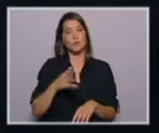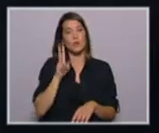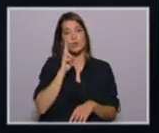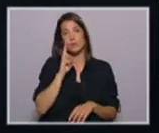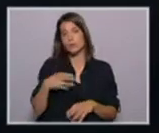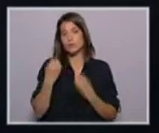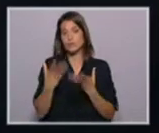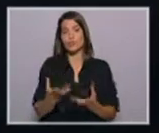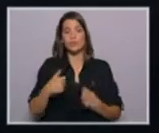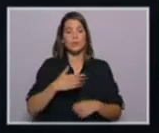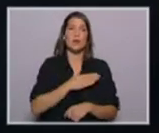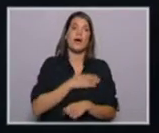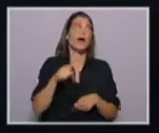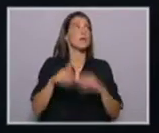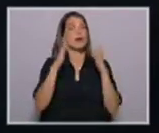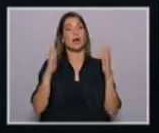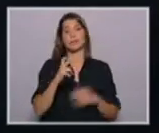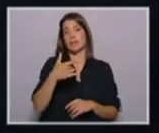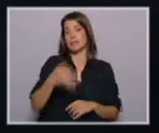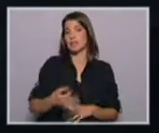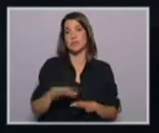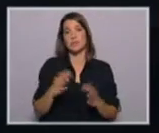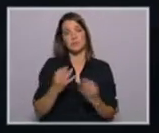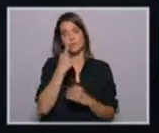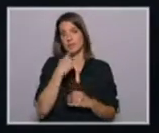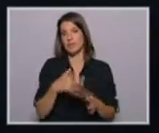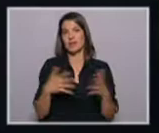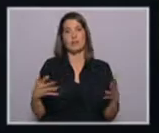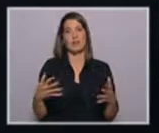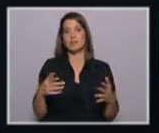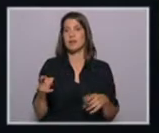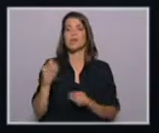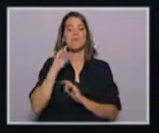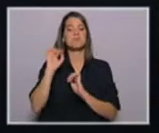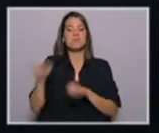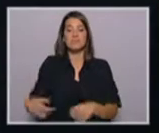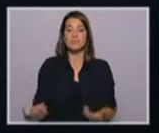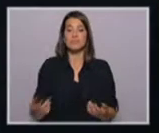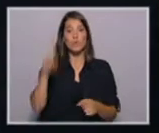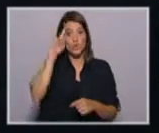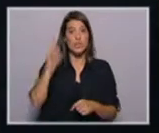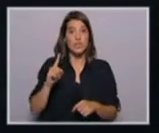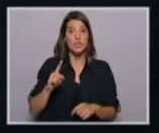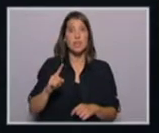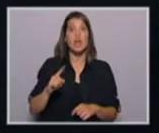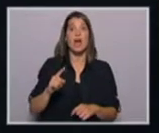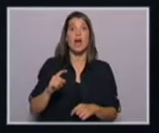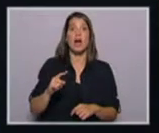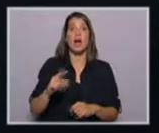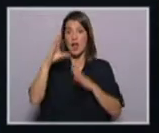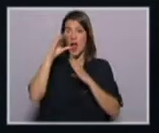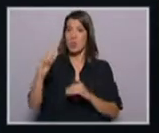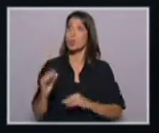RTP, amo a RTP, mas devo dizer que foi... Sabes que no dia da chegada do homem à Lua, como é que abriu